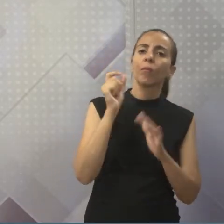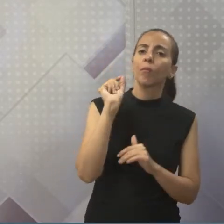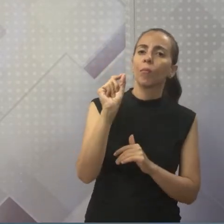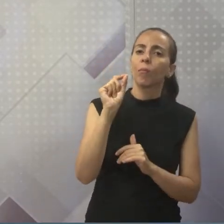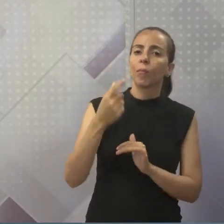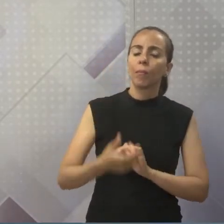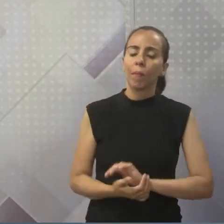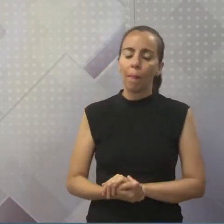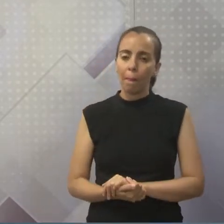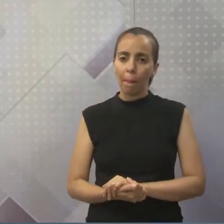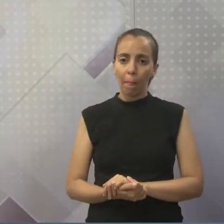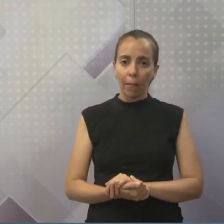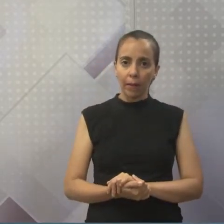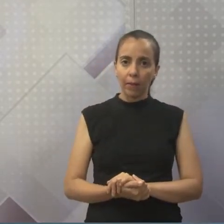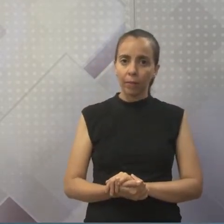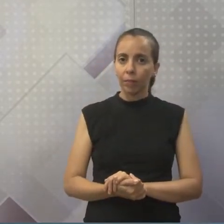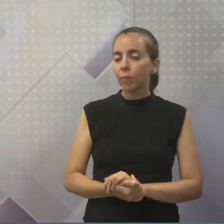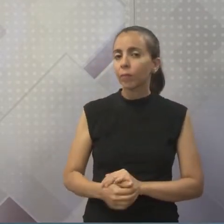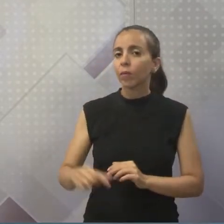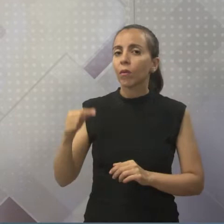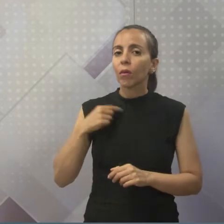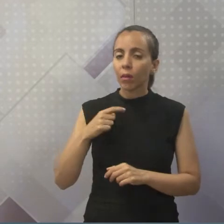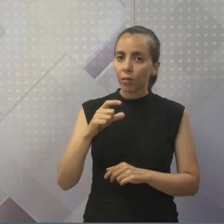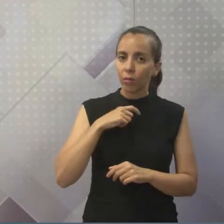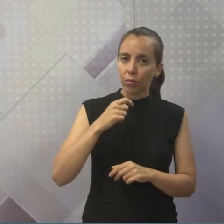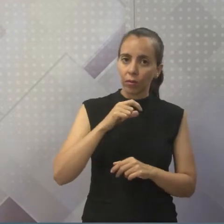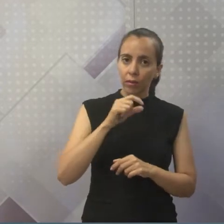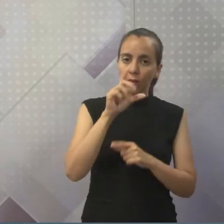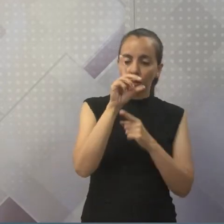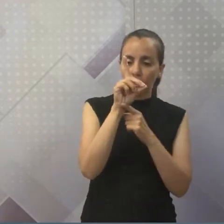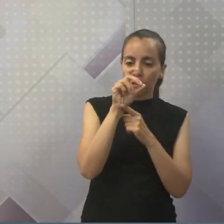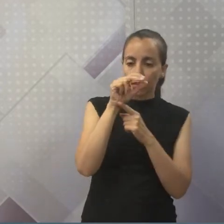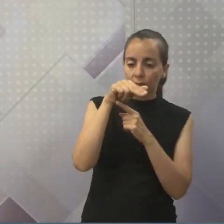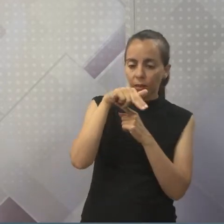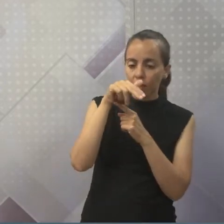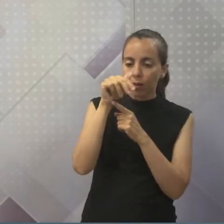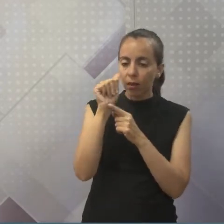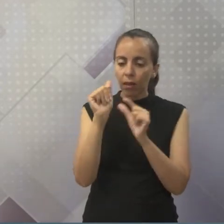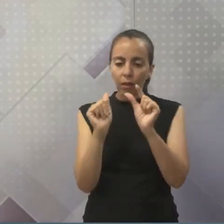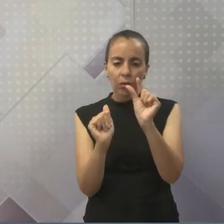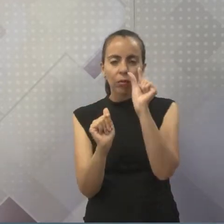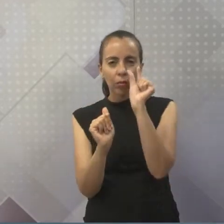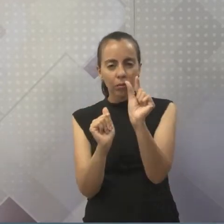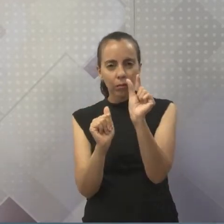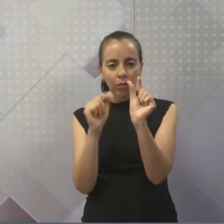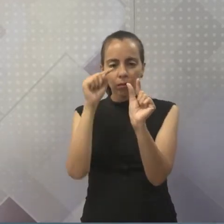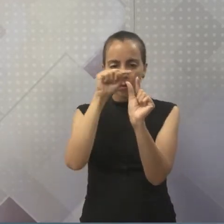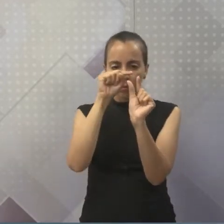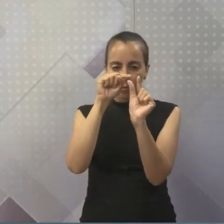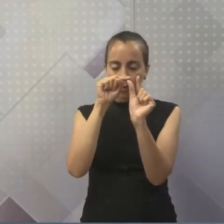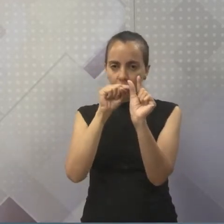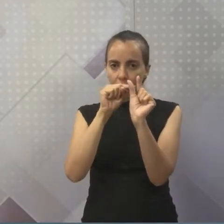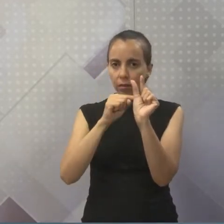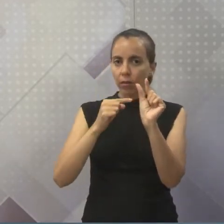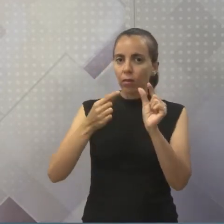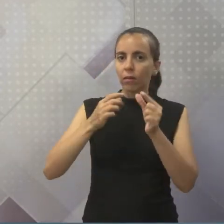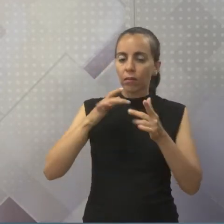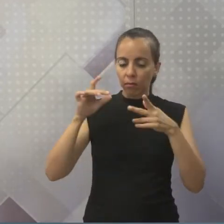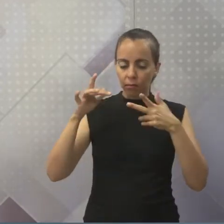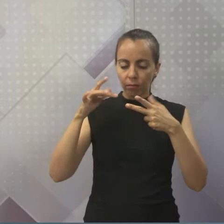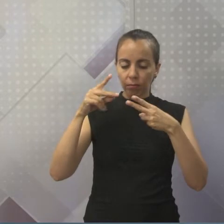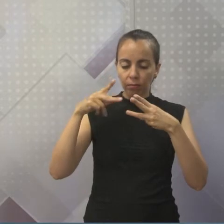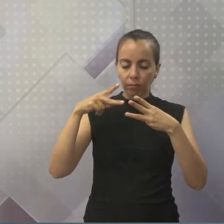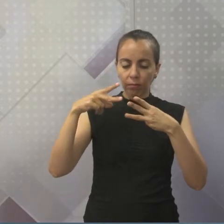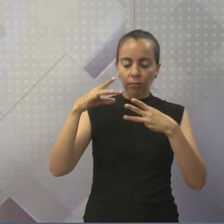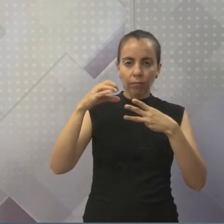Gene é um pedacinho de uma estrutura chamada DNA que tem em todas as nossas células